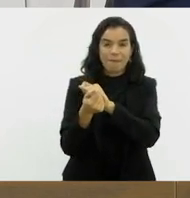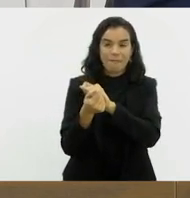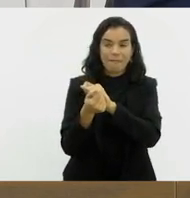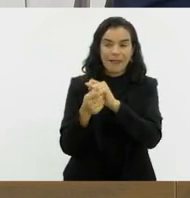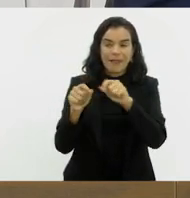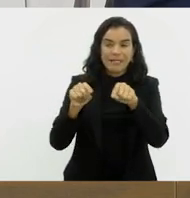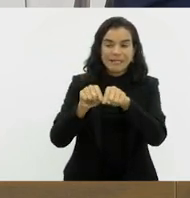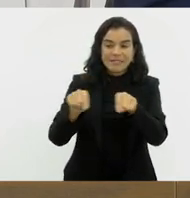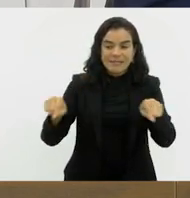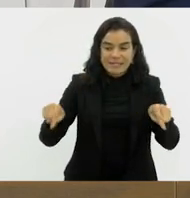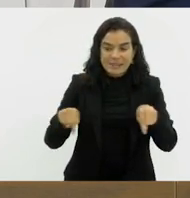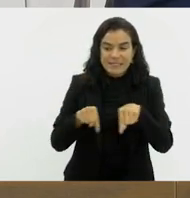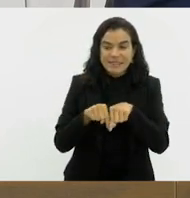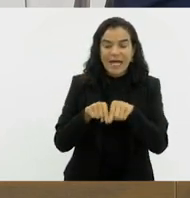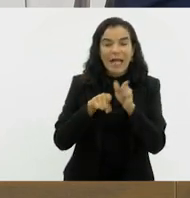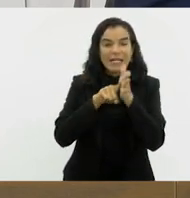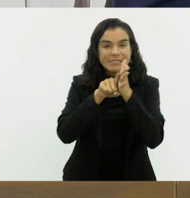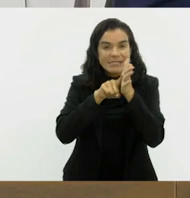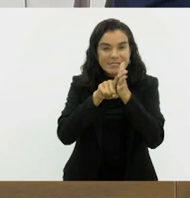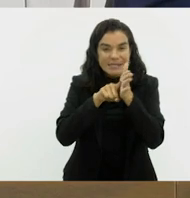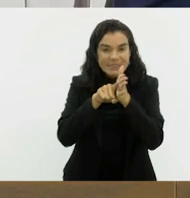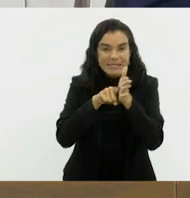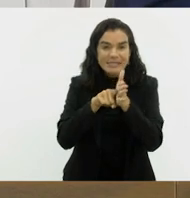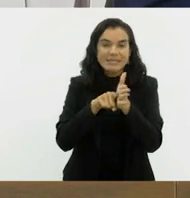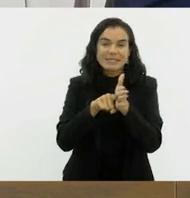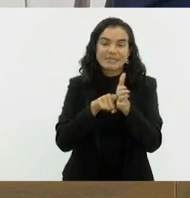sala de triagem, estabilização,